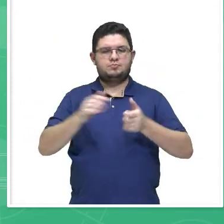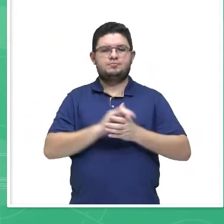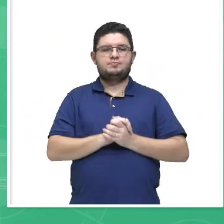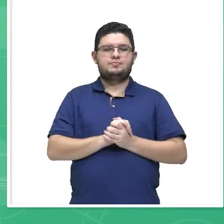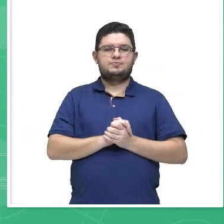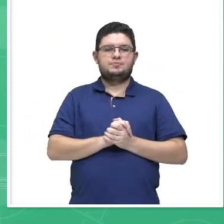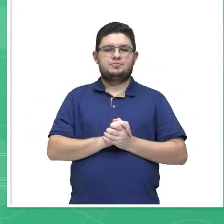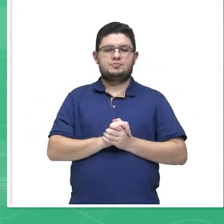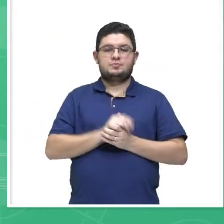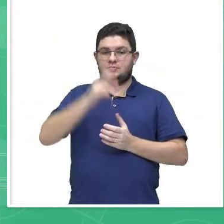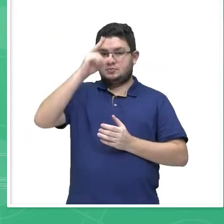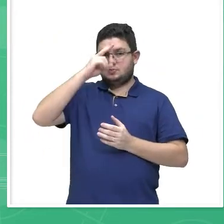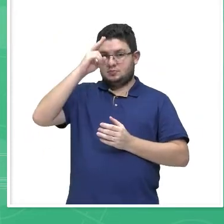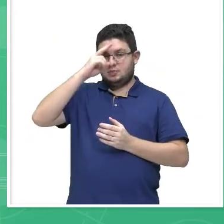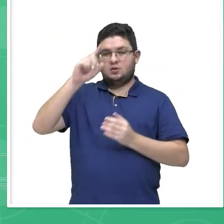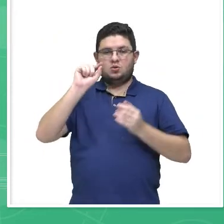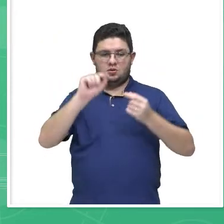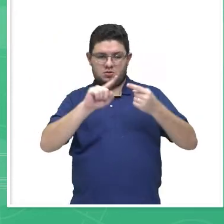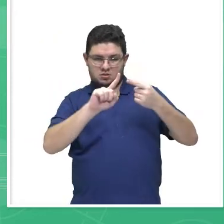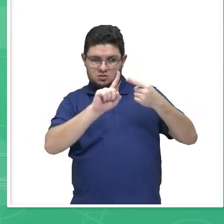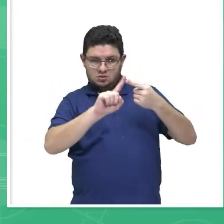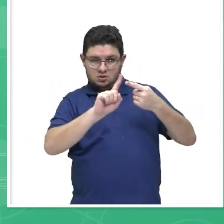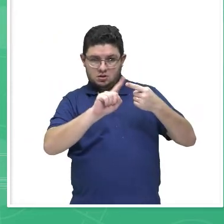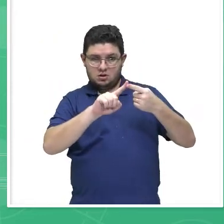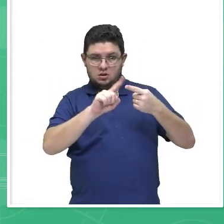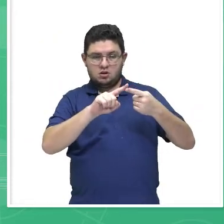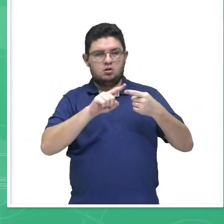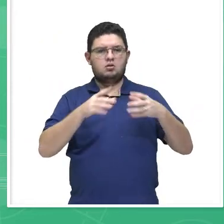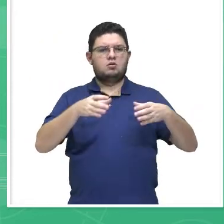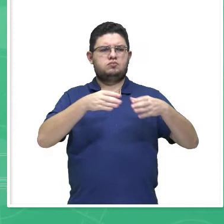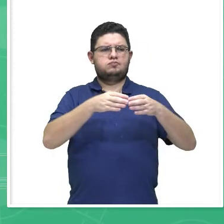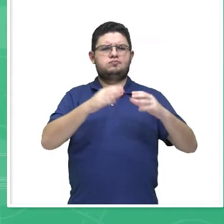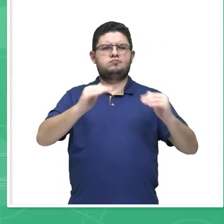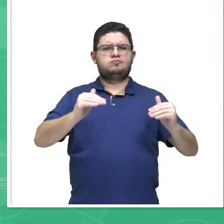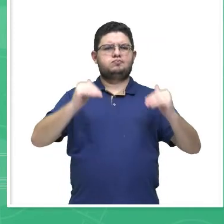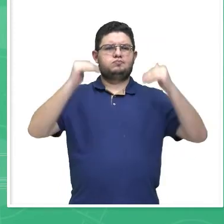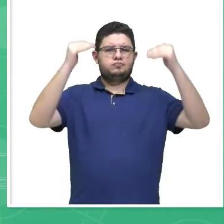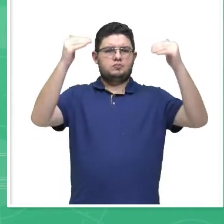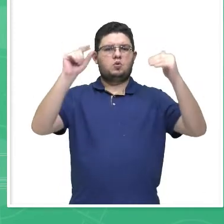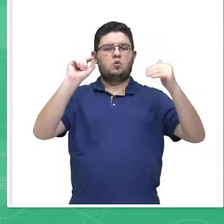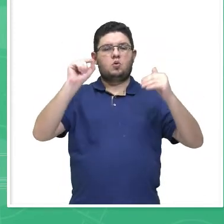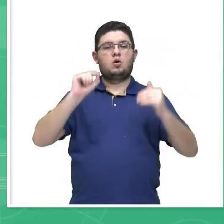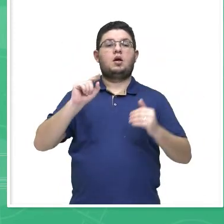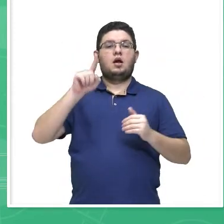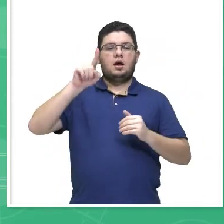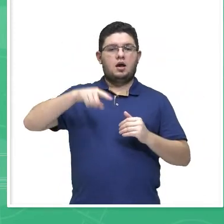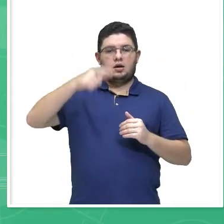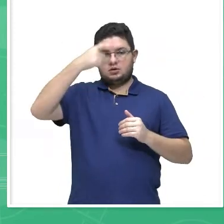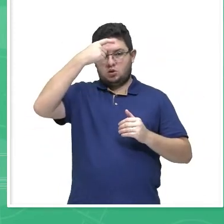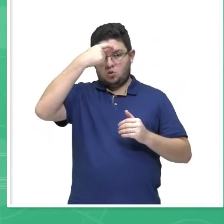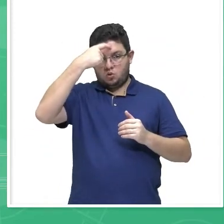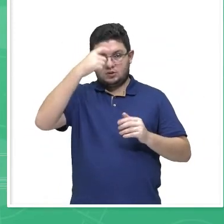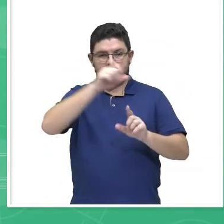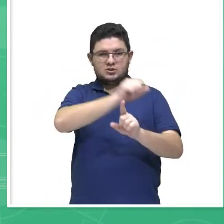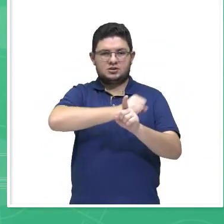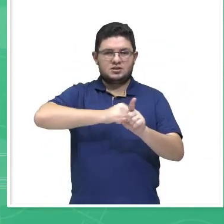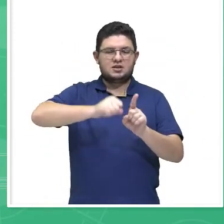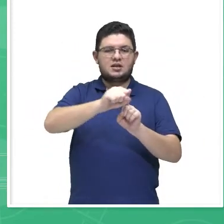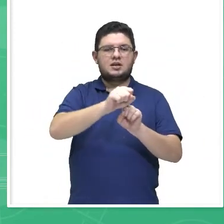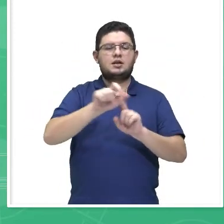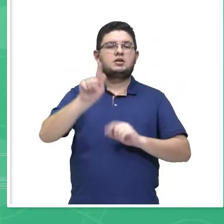Reprisando, superestrutura corresponde às formas de consciência social, em geral,